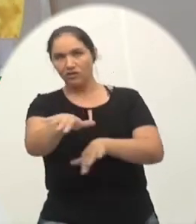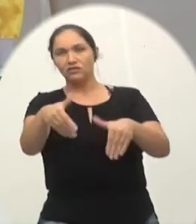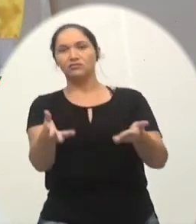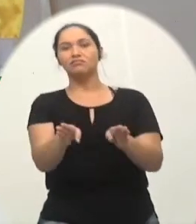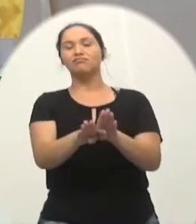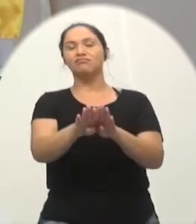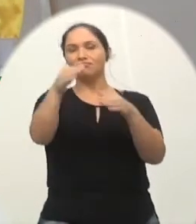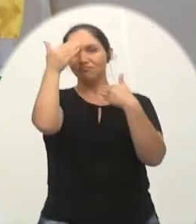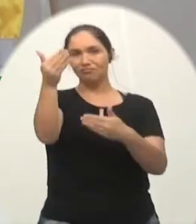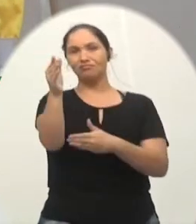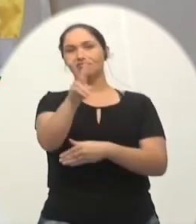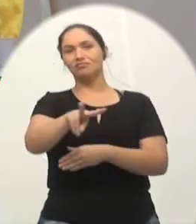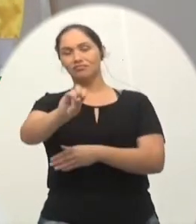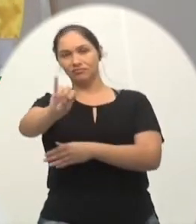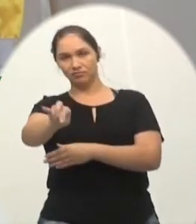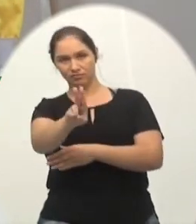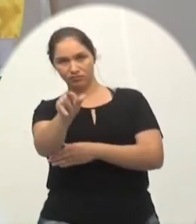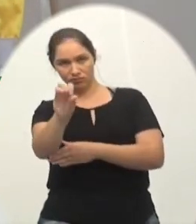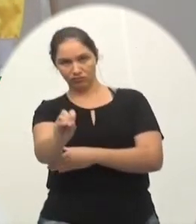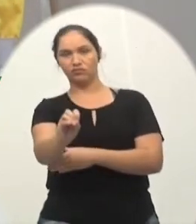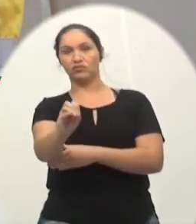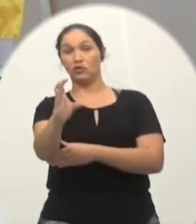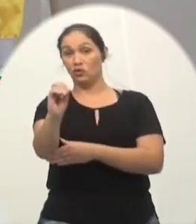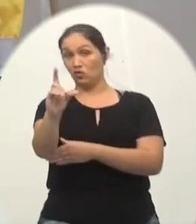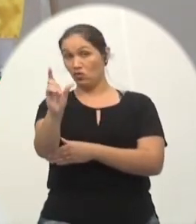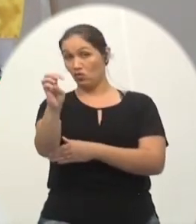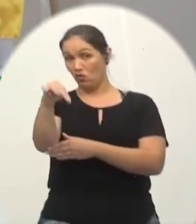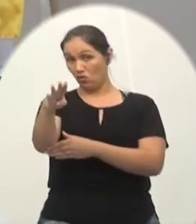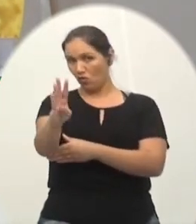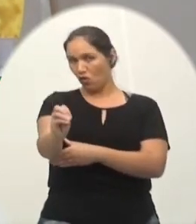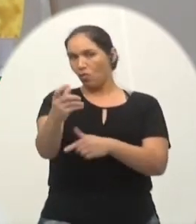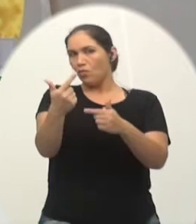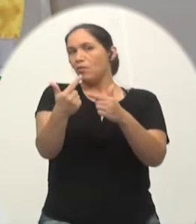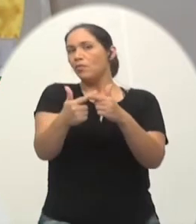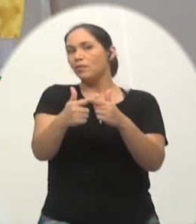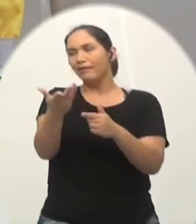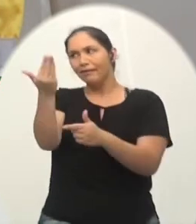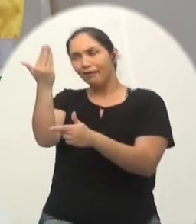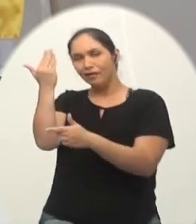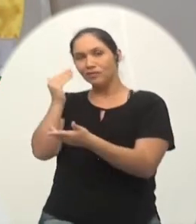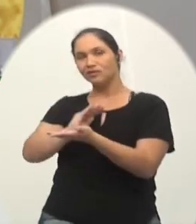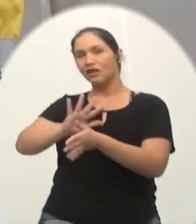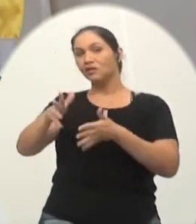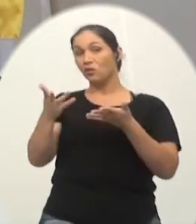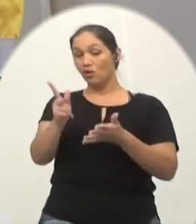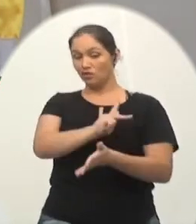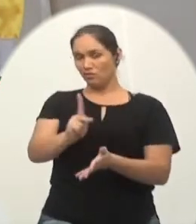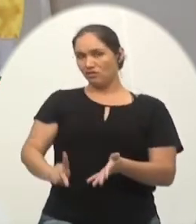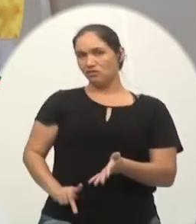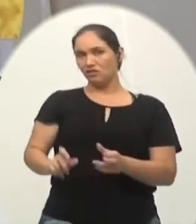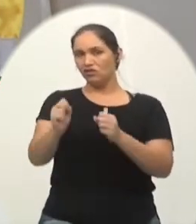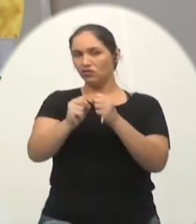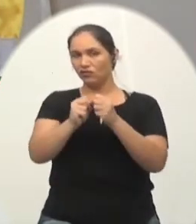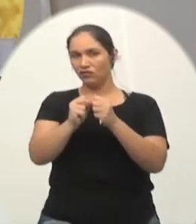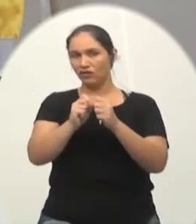ao Júlio Colombo, que quando entrou nessa casa, nessa legislatura, fez um trabalho exemplar de reorganizando a